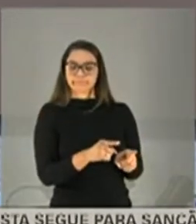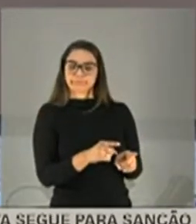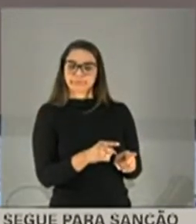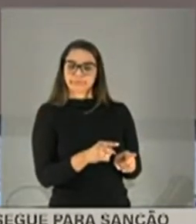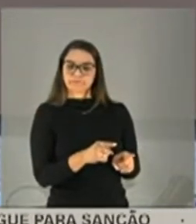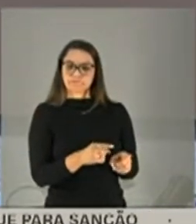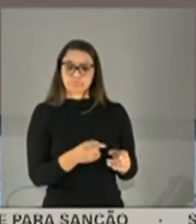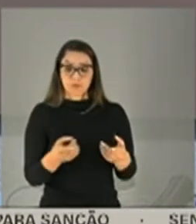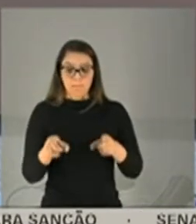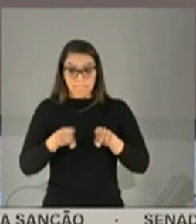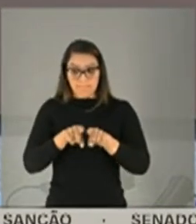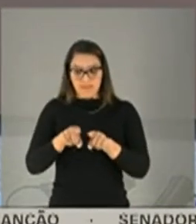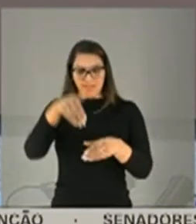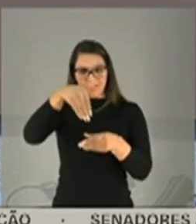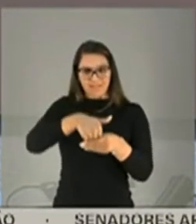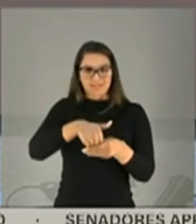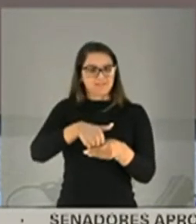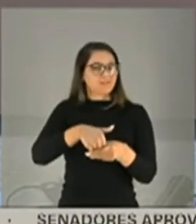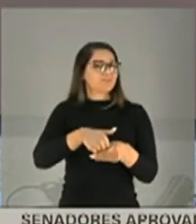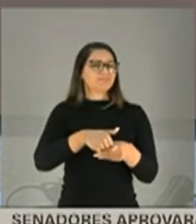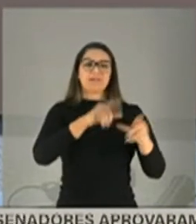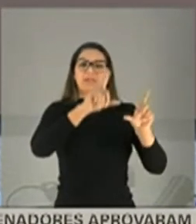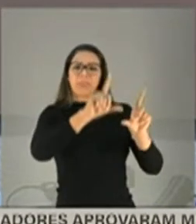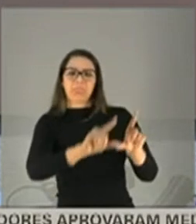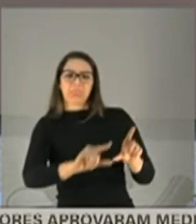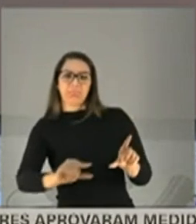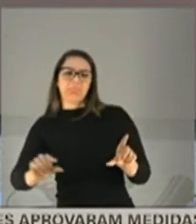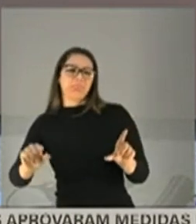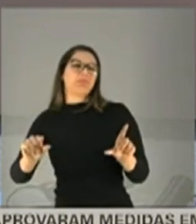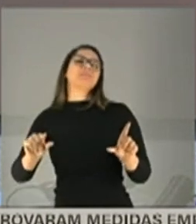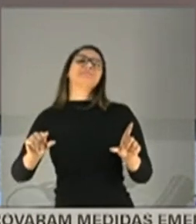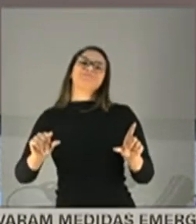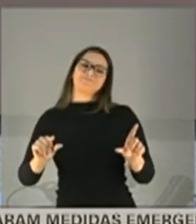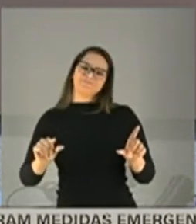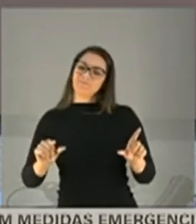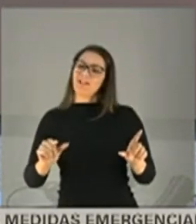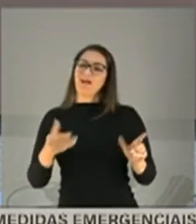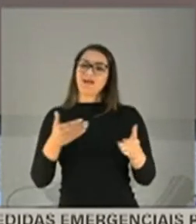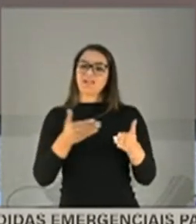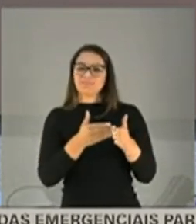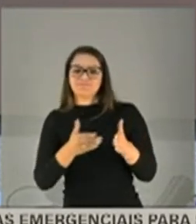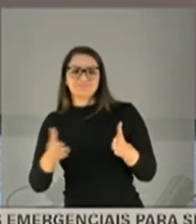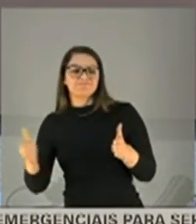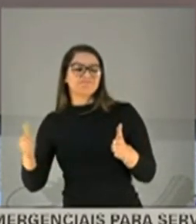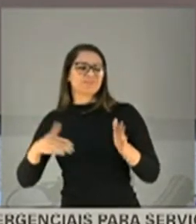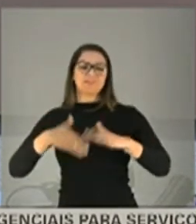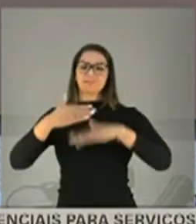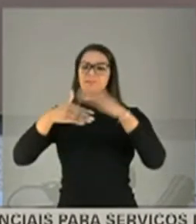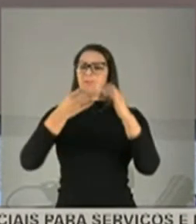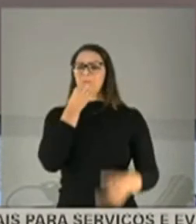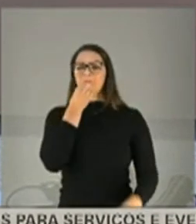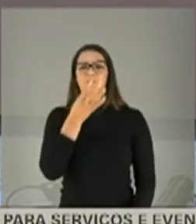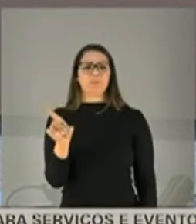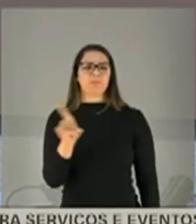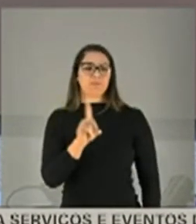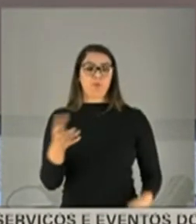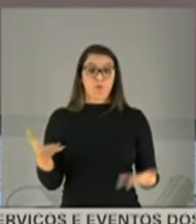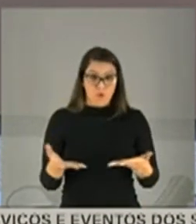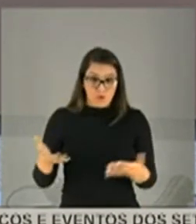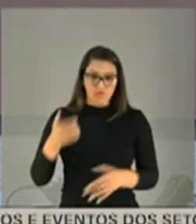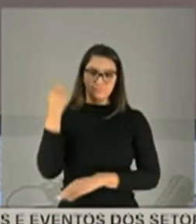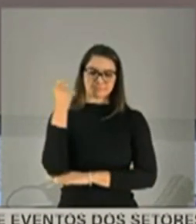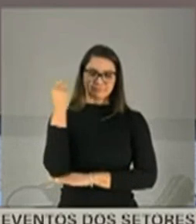acirrado com as eleições, o Rio Grande do Sul degringolou e de lá para cá o Rio Grande do Sul não tem um desempenho bom, ao contrário. Hoje o Rio Grande do Sul está